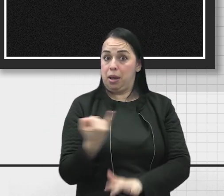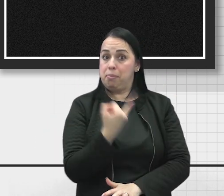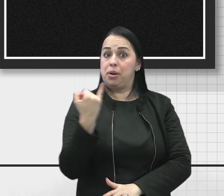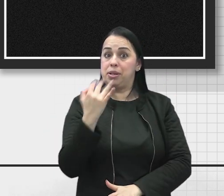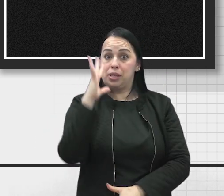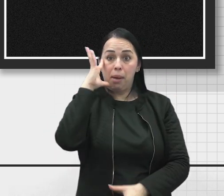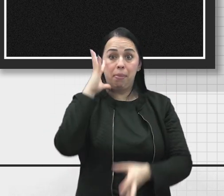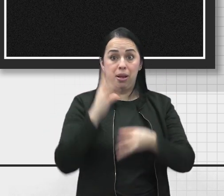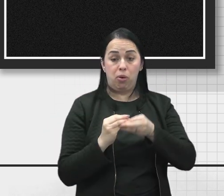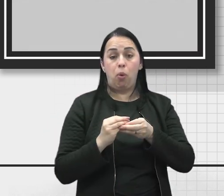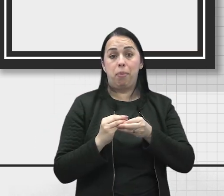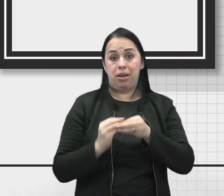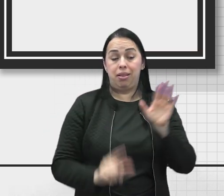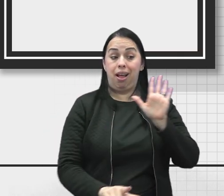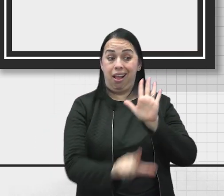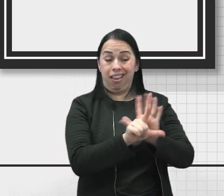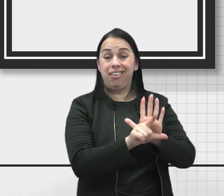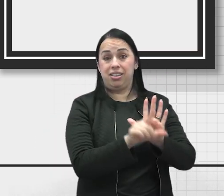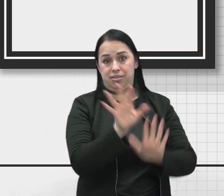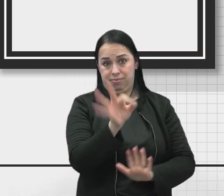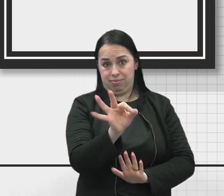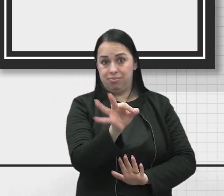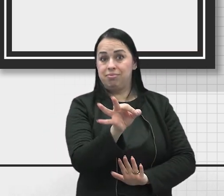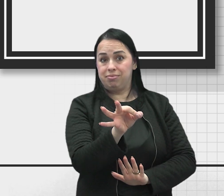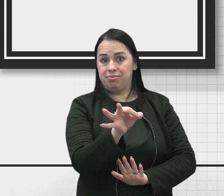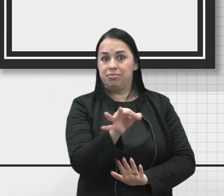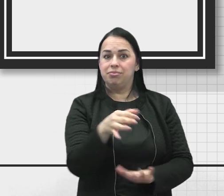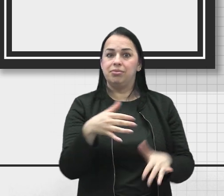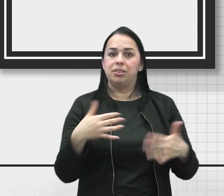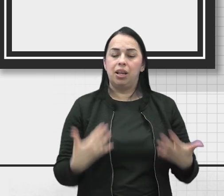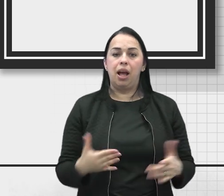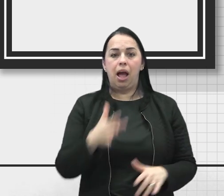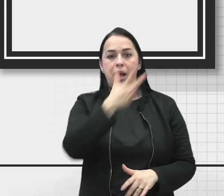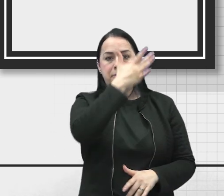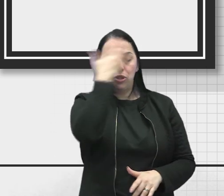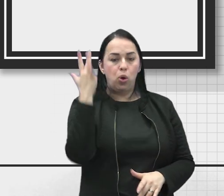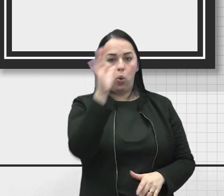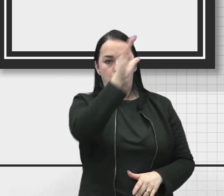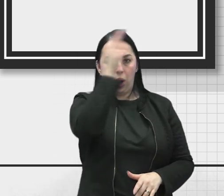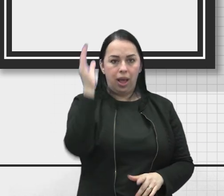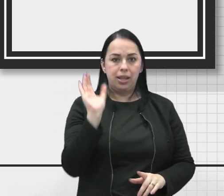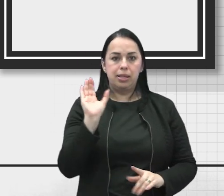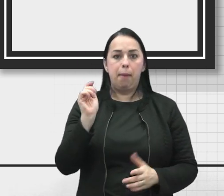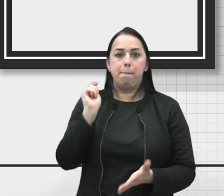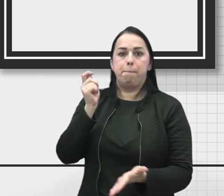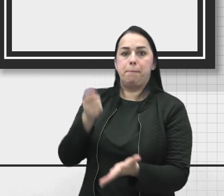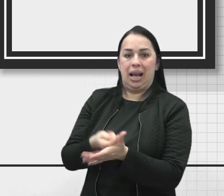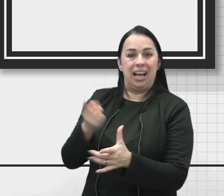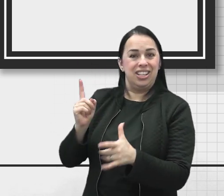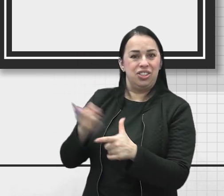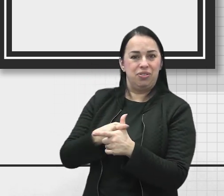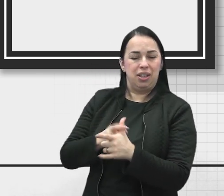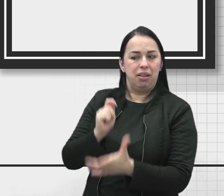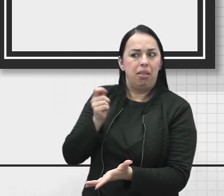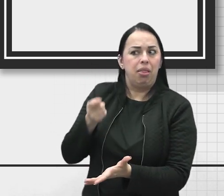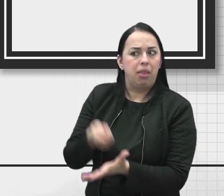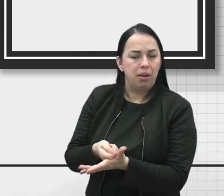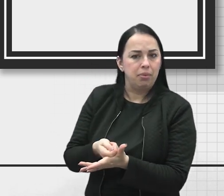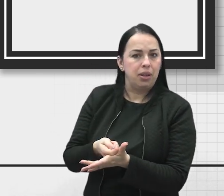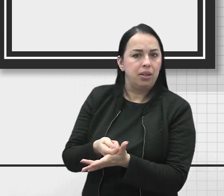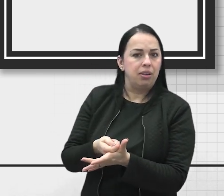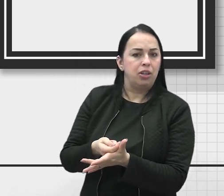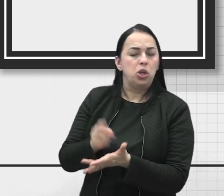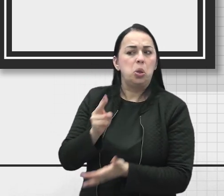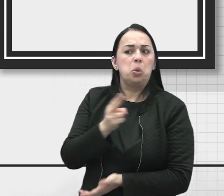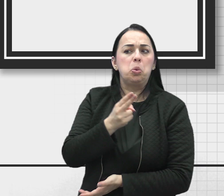é indispensável saber o que diz a lei, não é mesmo? Por exemplo, quando um consumidor faz o pagamento de uma dívida, em